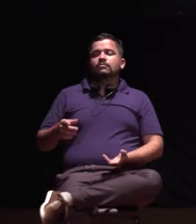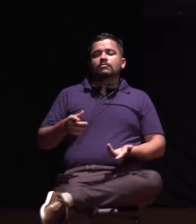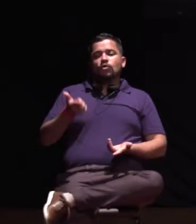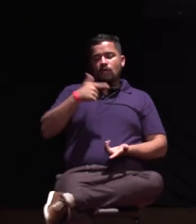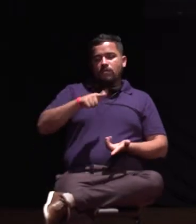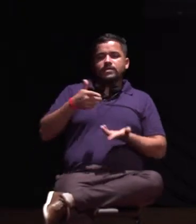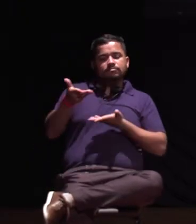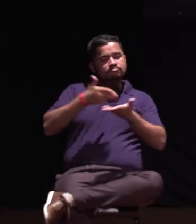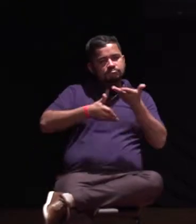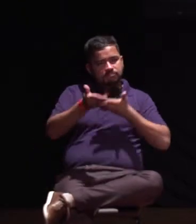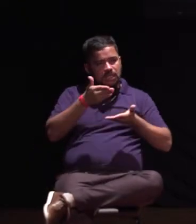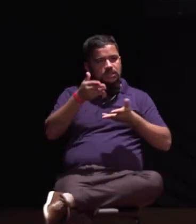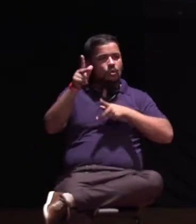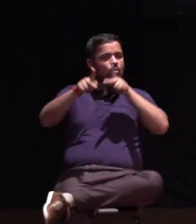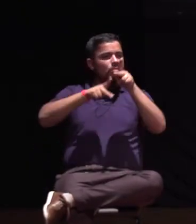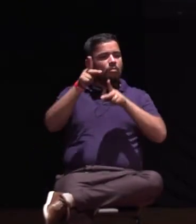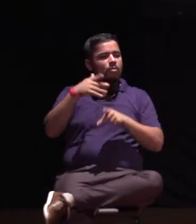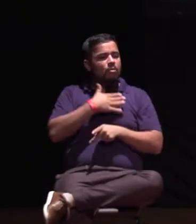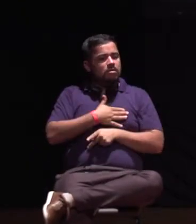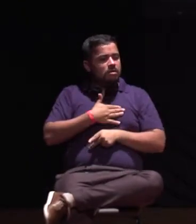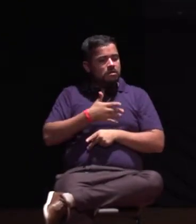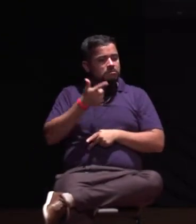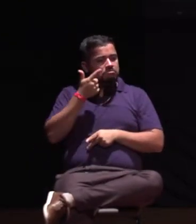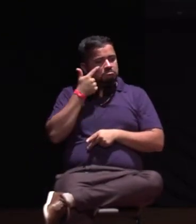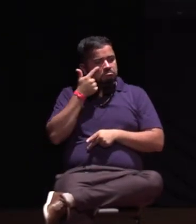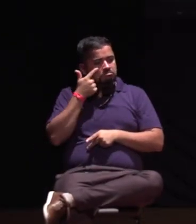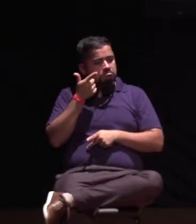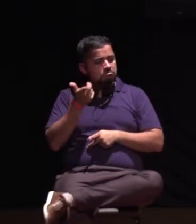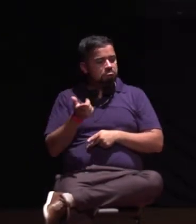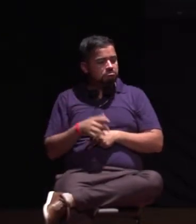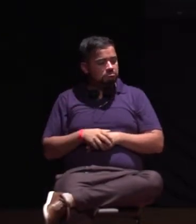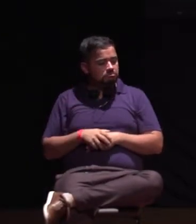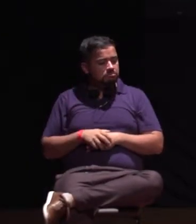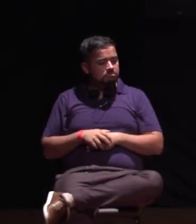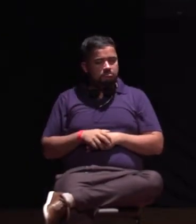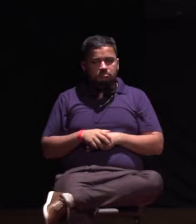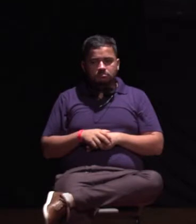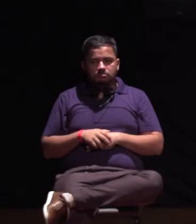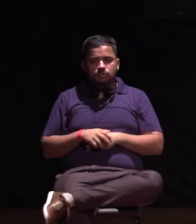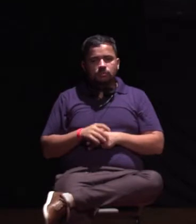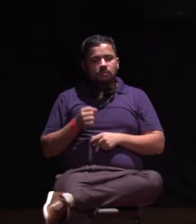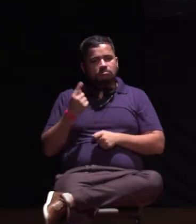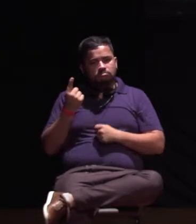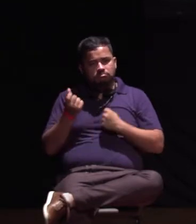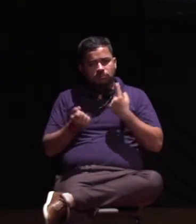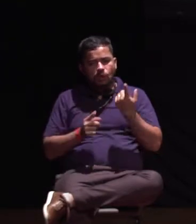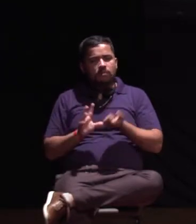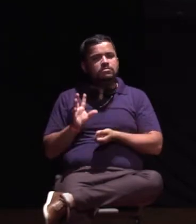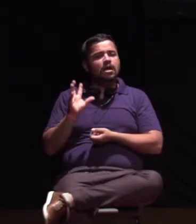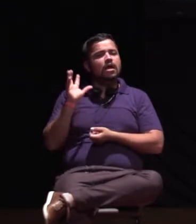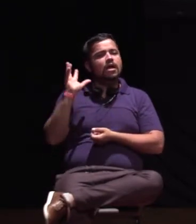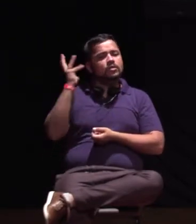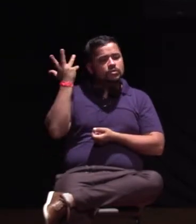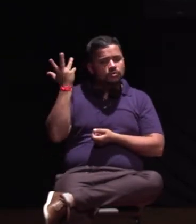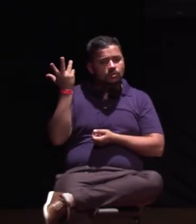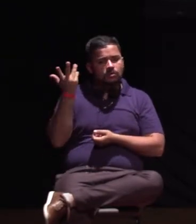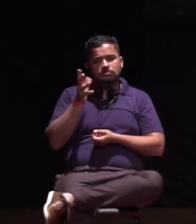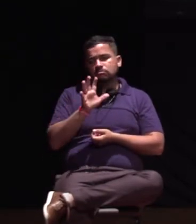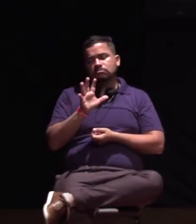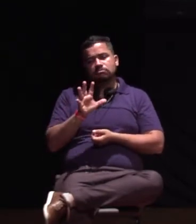público, eu gostaria de ouvir um pouco vocês sobre algumas reações do público em relação a